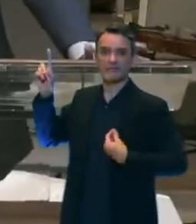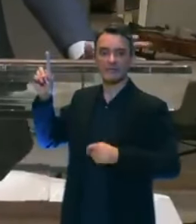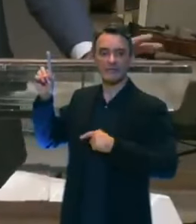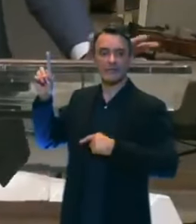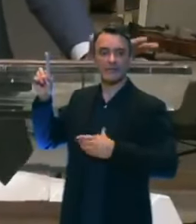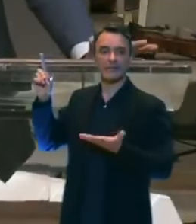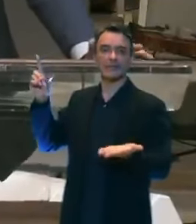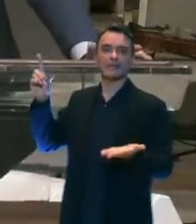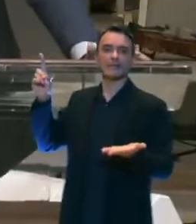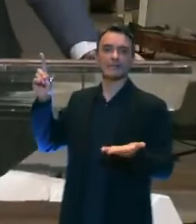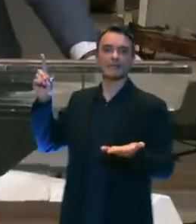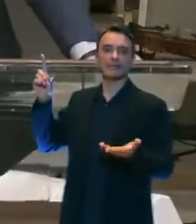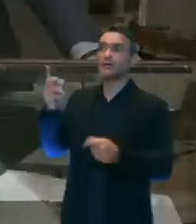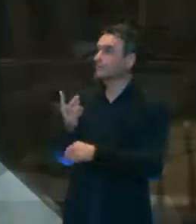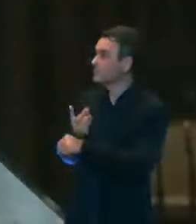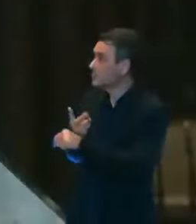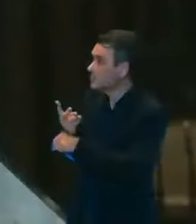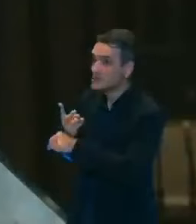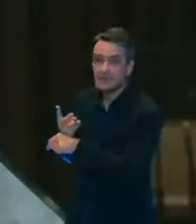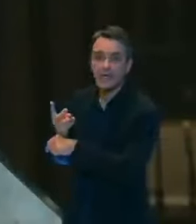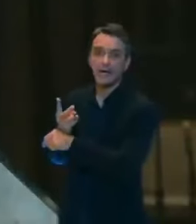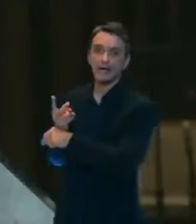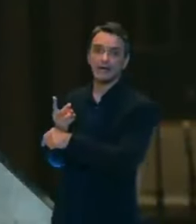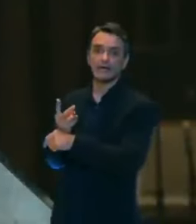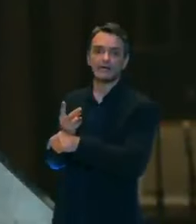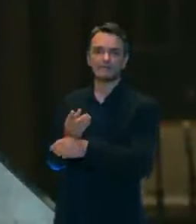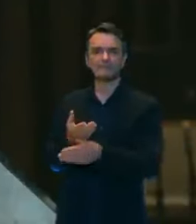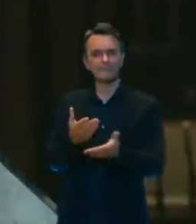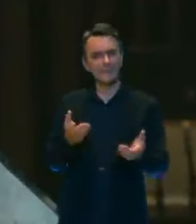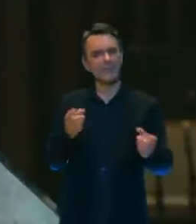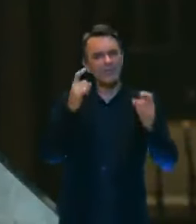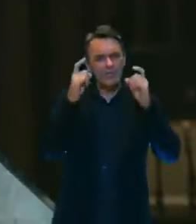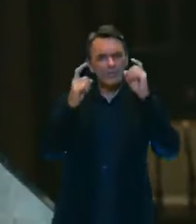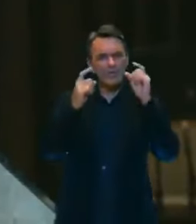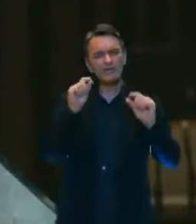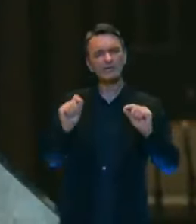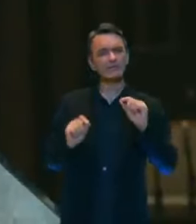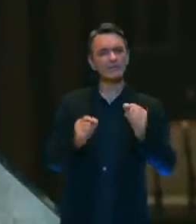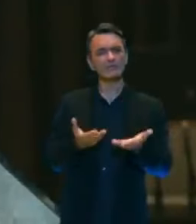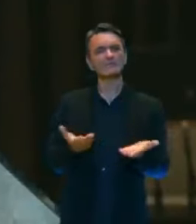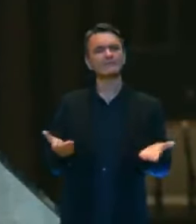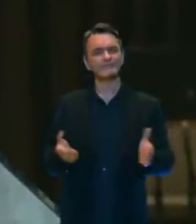o buscam. Você está preocupado com o quê?